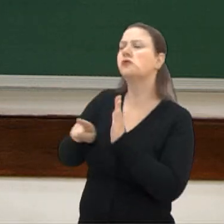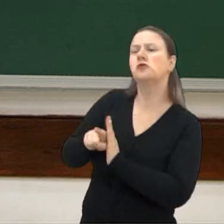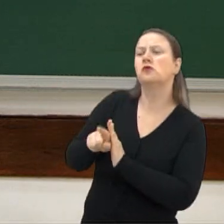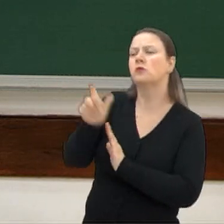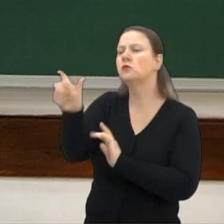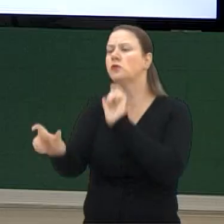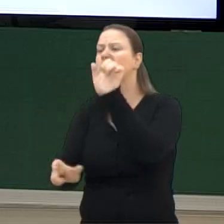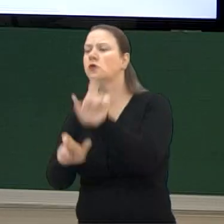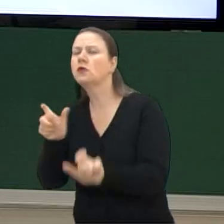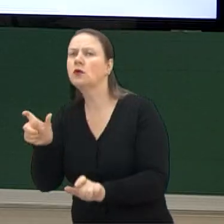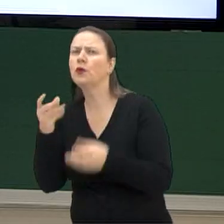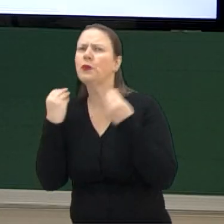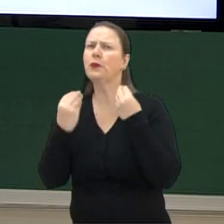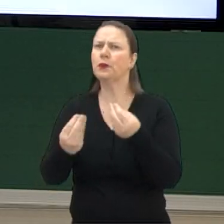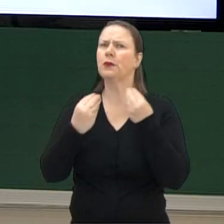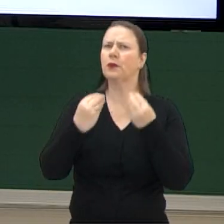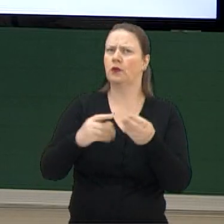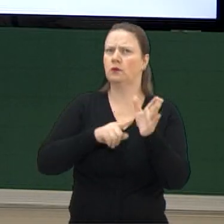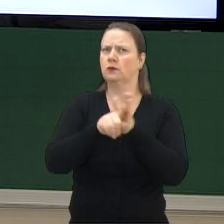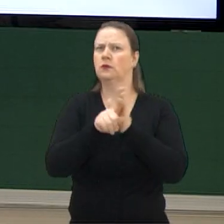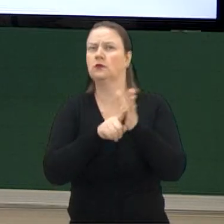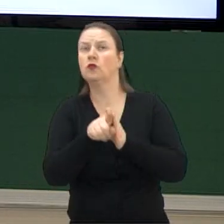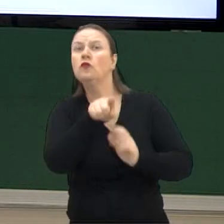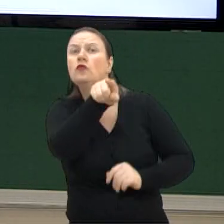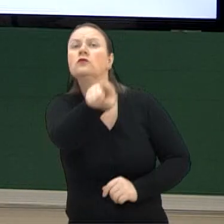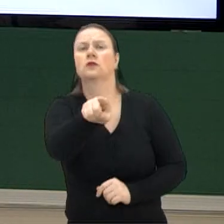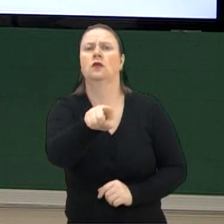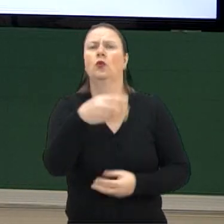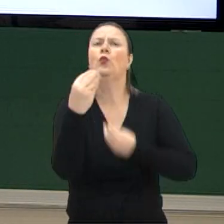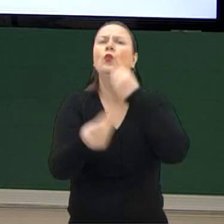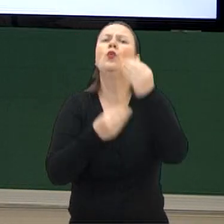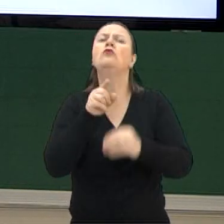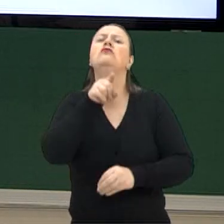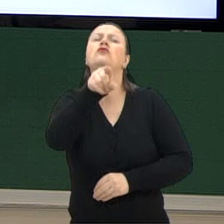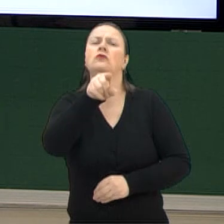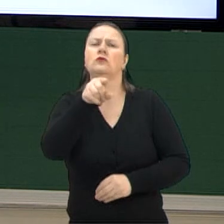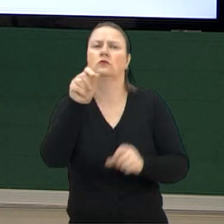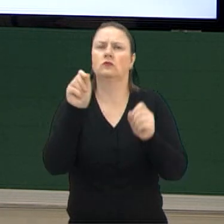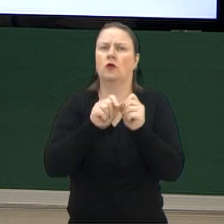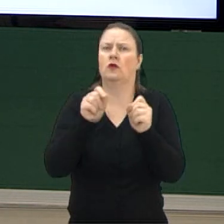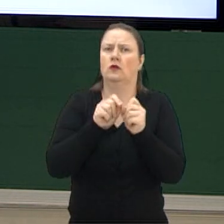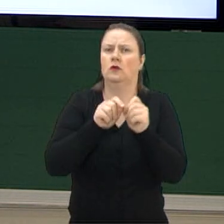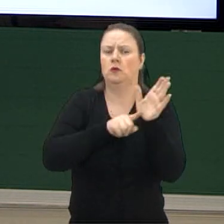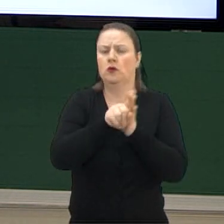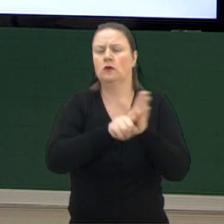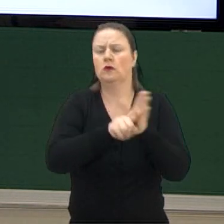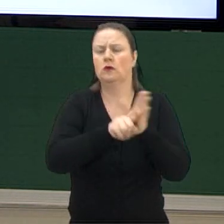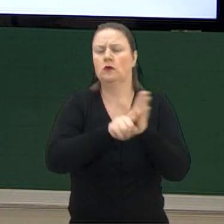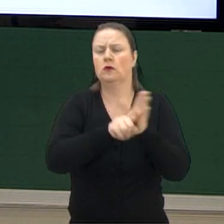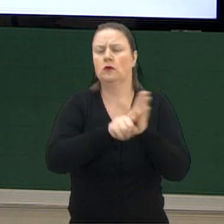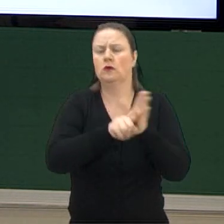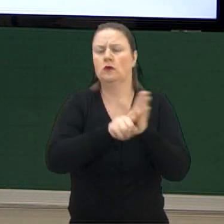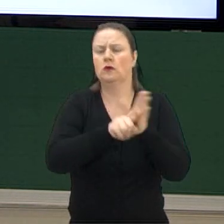são feitas? Aí, você, como que você faz essas pesquisas?